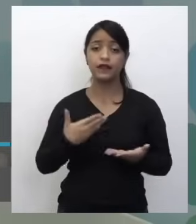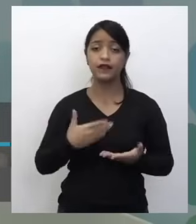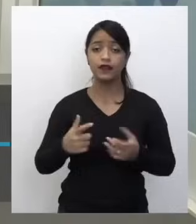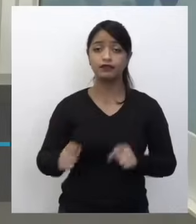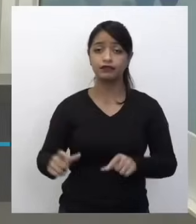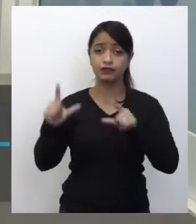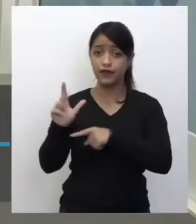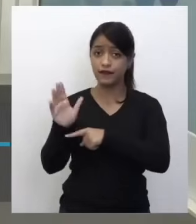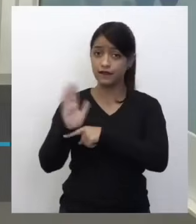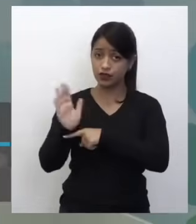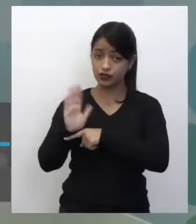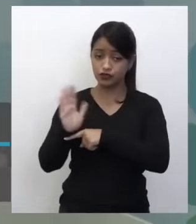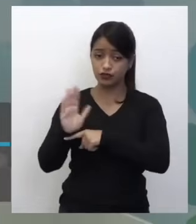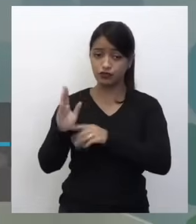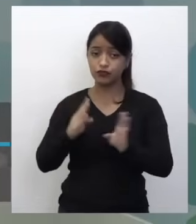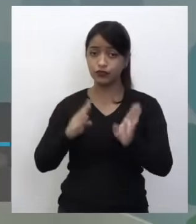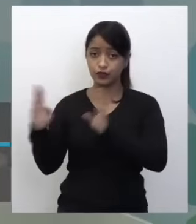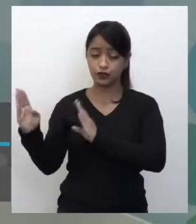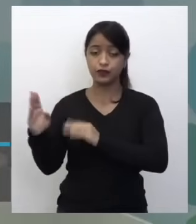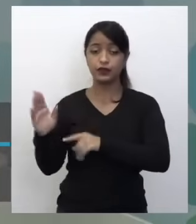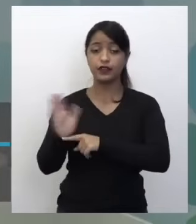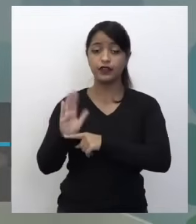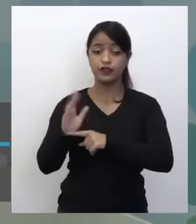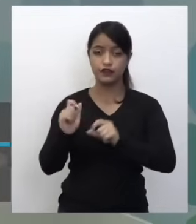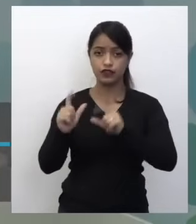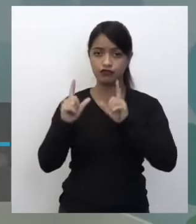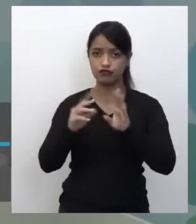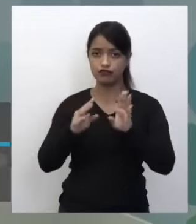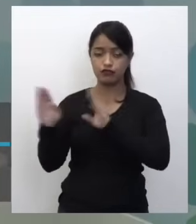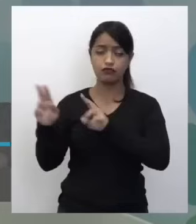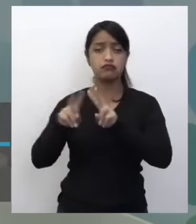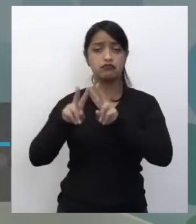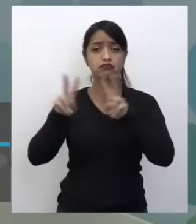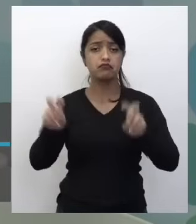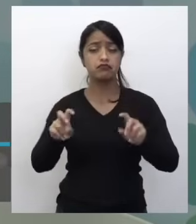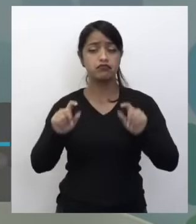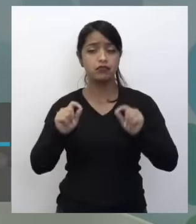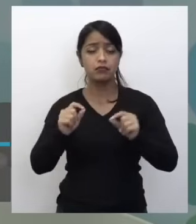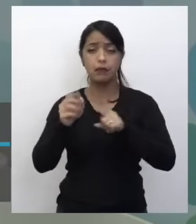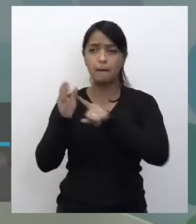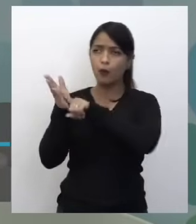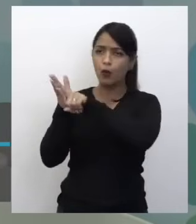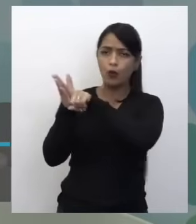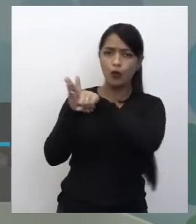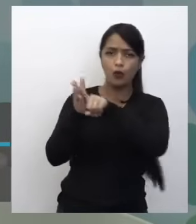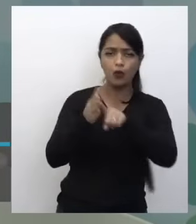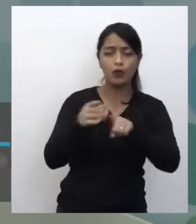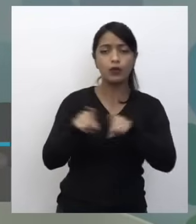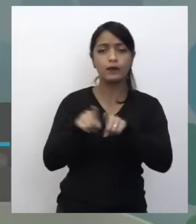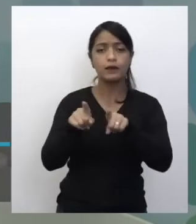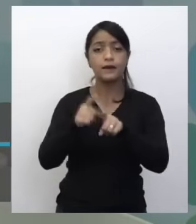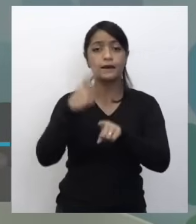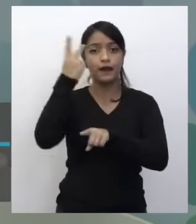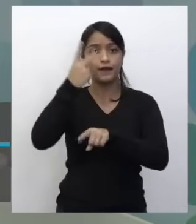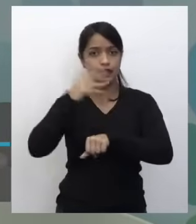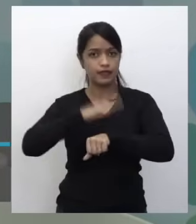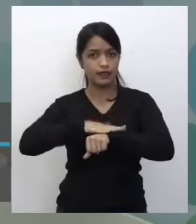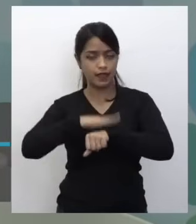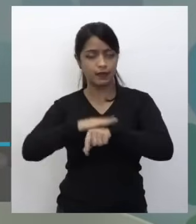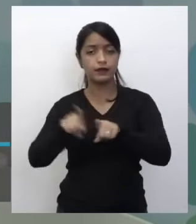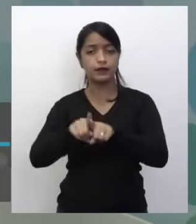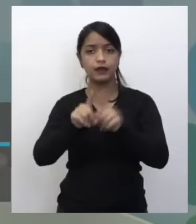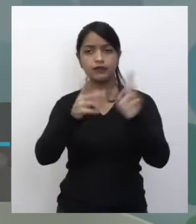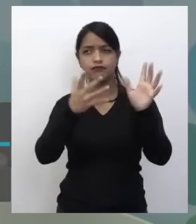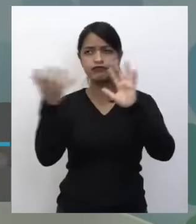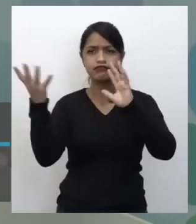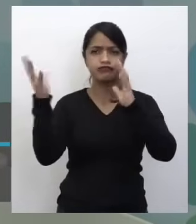professor? Então, é um vídeo aí do IMET, né, que fala sobre o monitoramento e a previsão do tempo e do clima. Tudo bem? Então acompanhe,